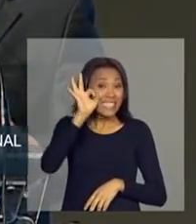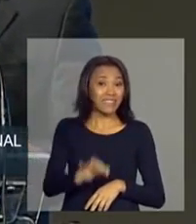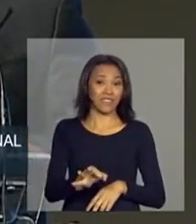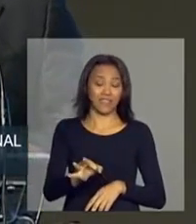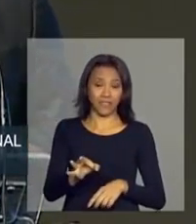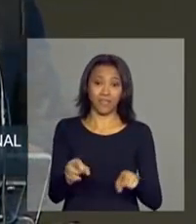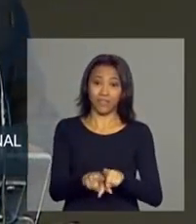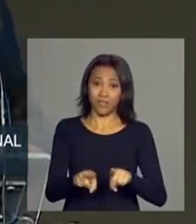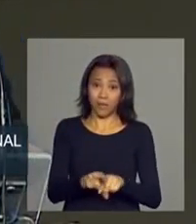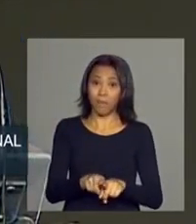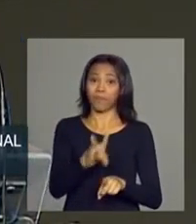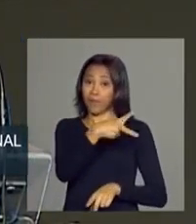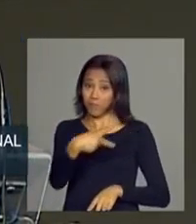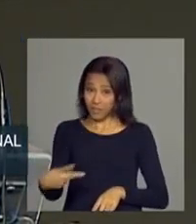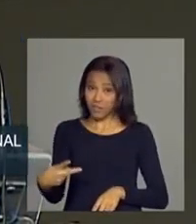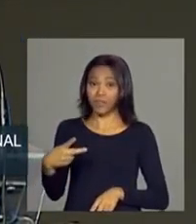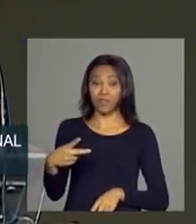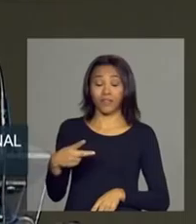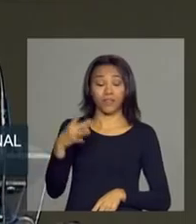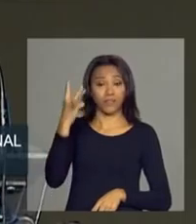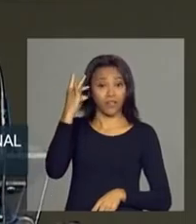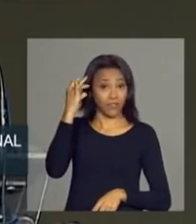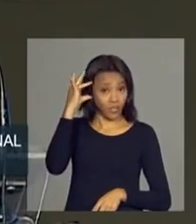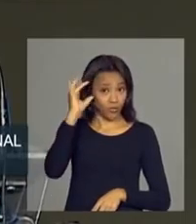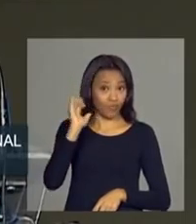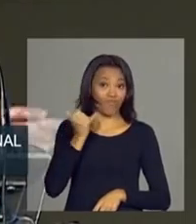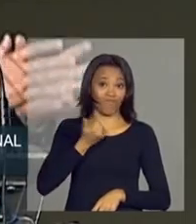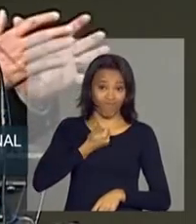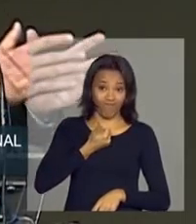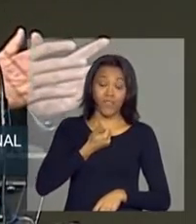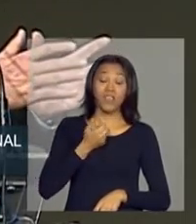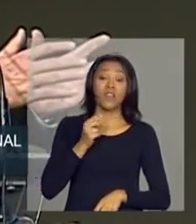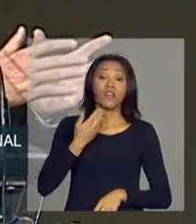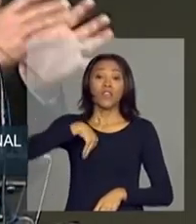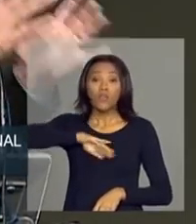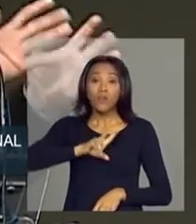política de Estado. E é por isso que realizamos a Conferência Nacional.